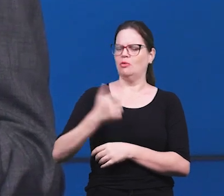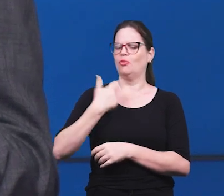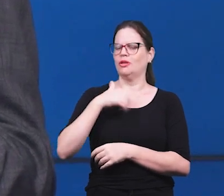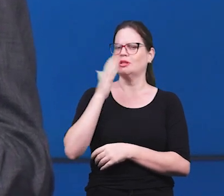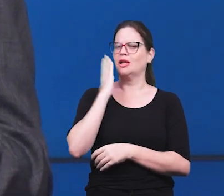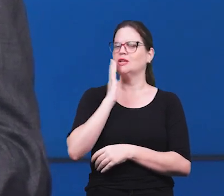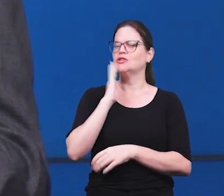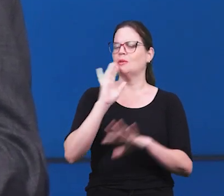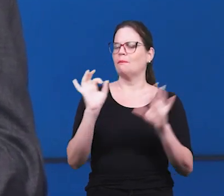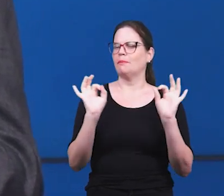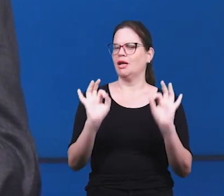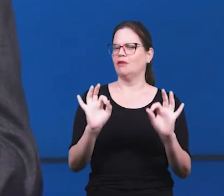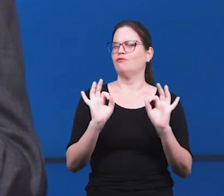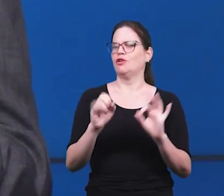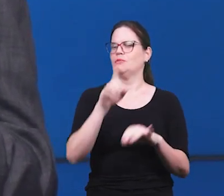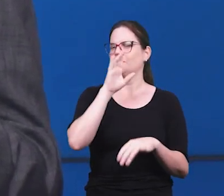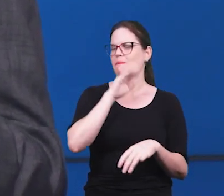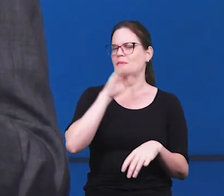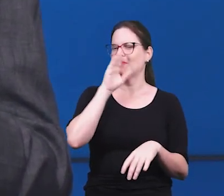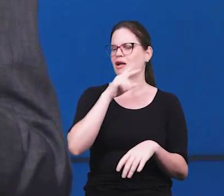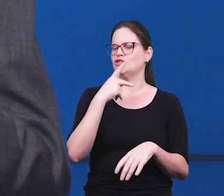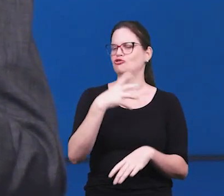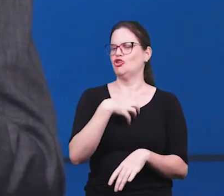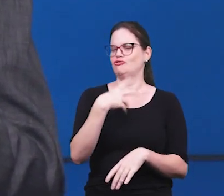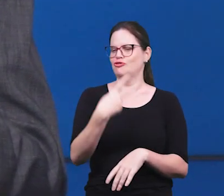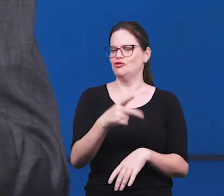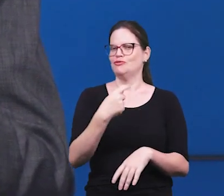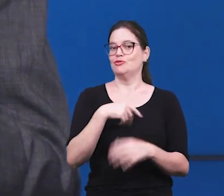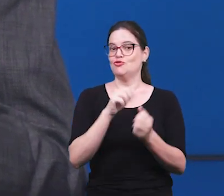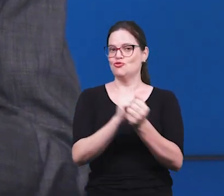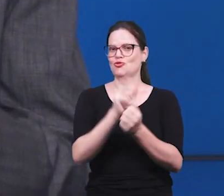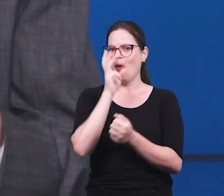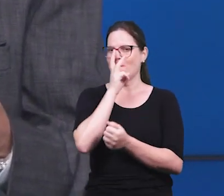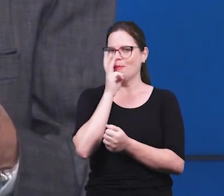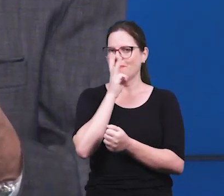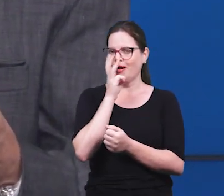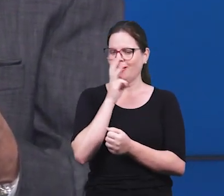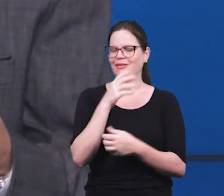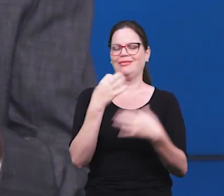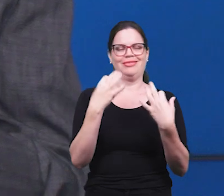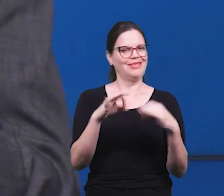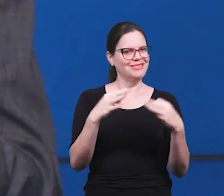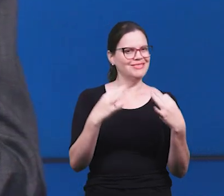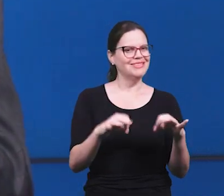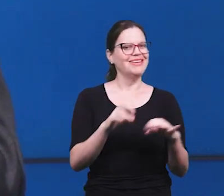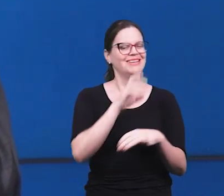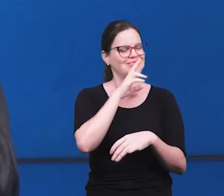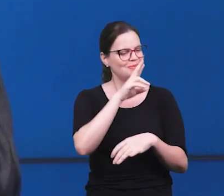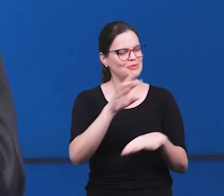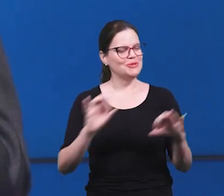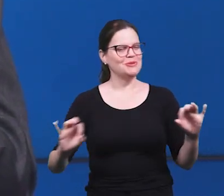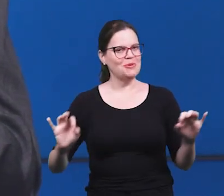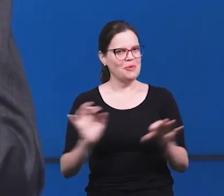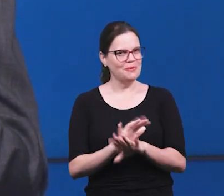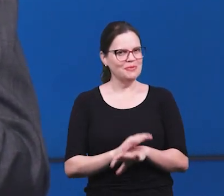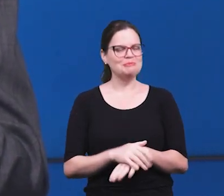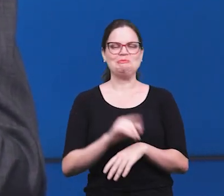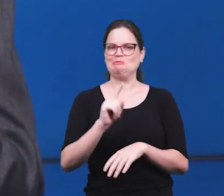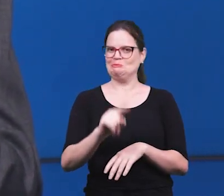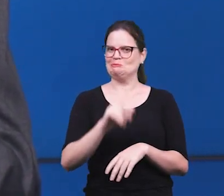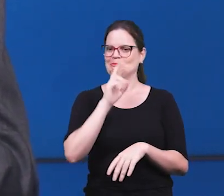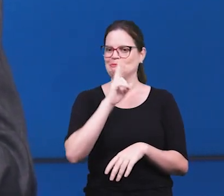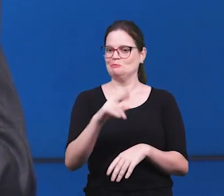entender perfeitamente as suas palavras balbuciadas, acompanhando aí a mamãe na sua resposta, né? Quando